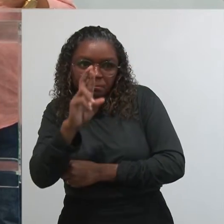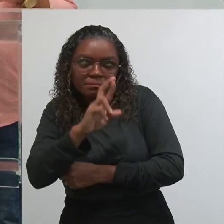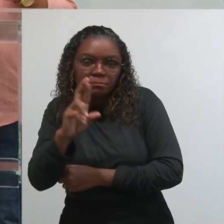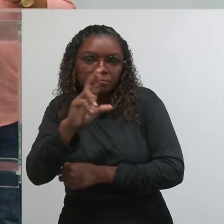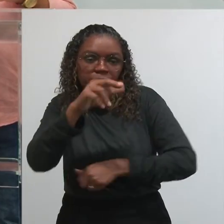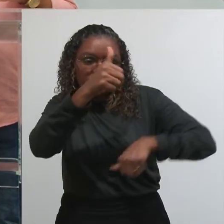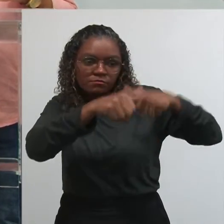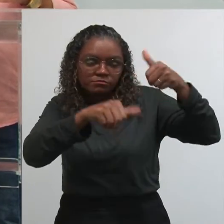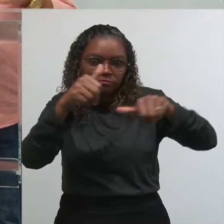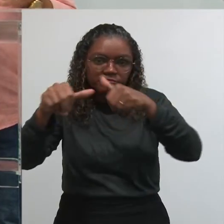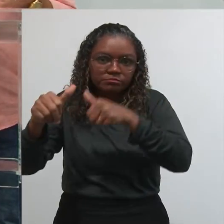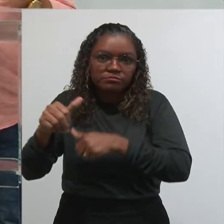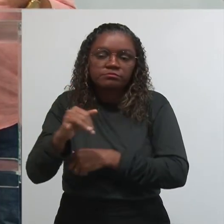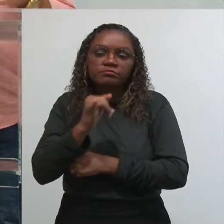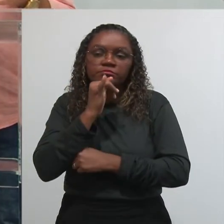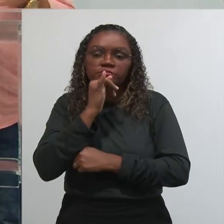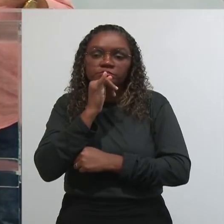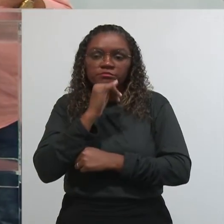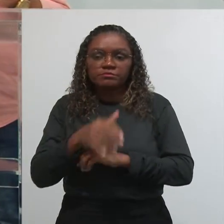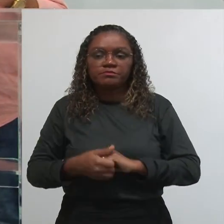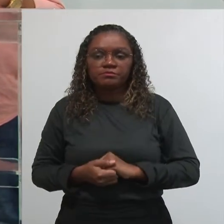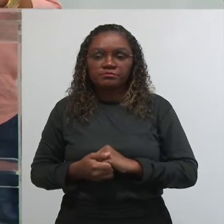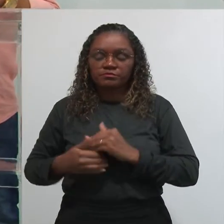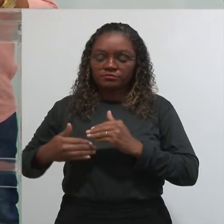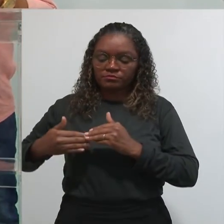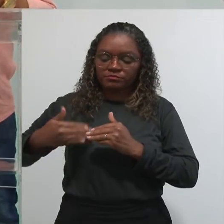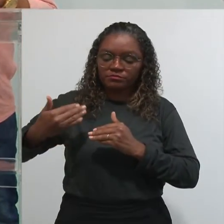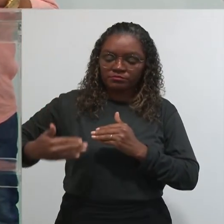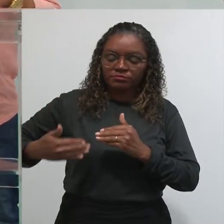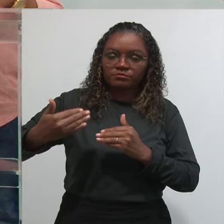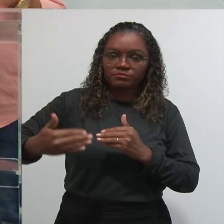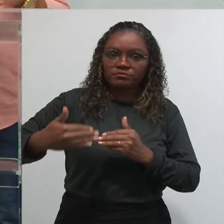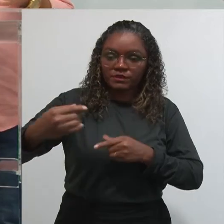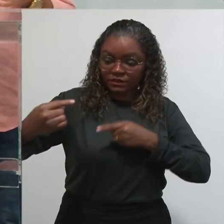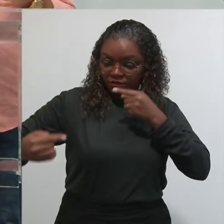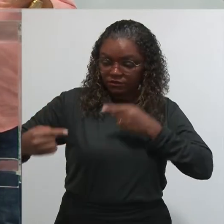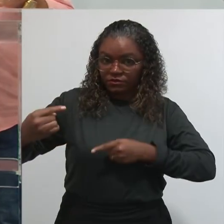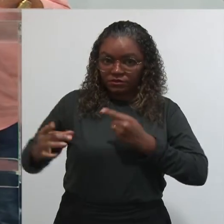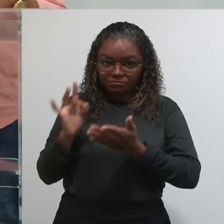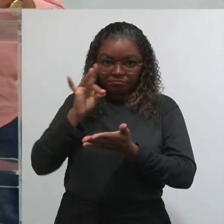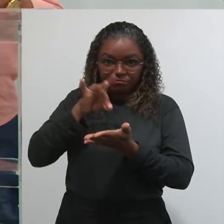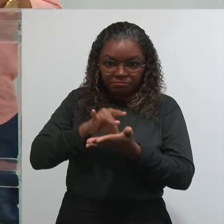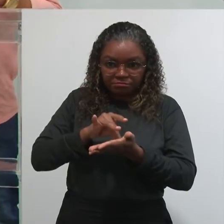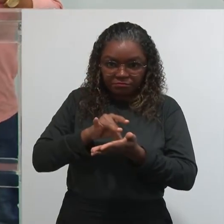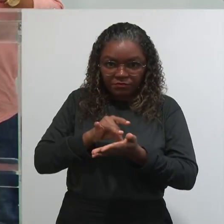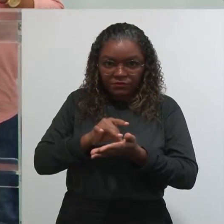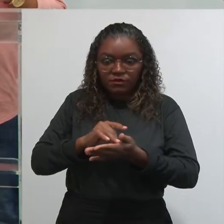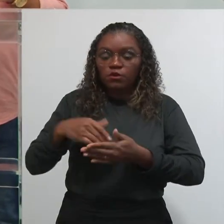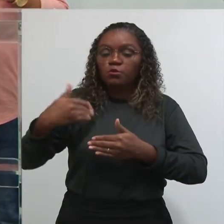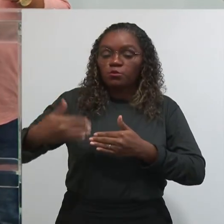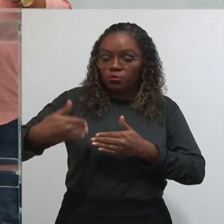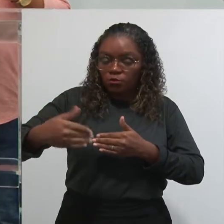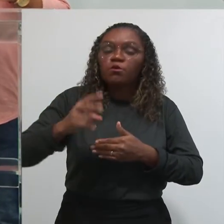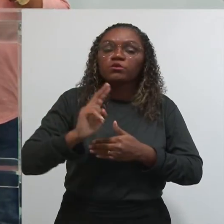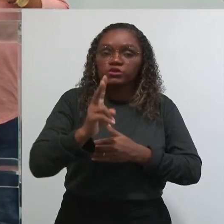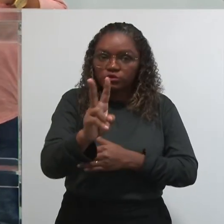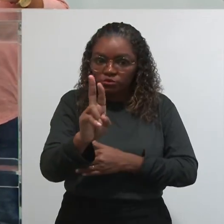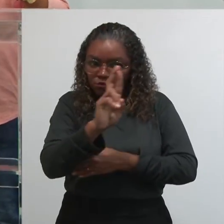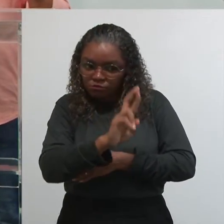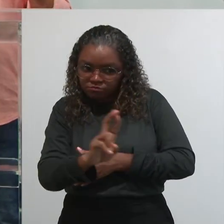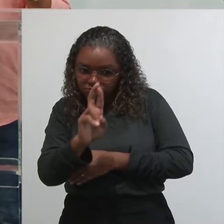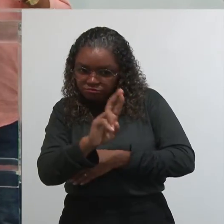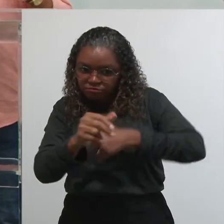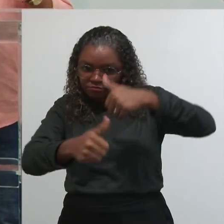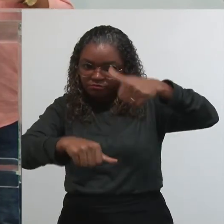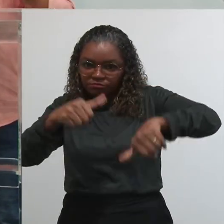você, a partir do andamento da execução da política, você ir avaliando para tomar decisão